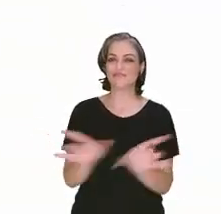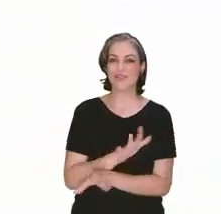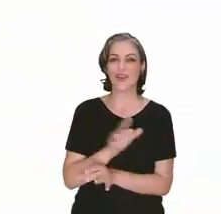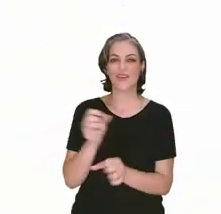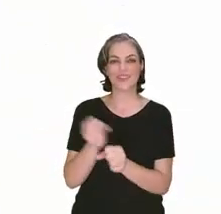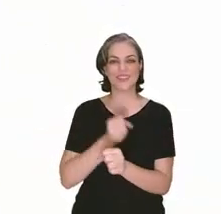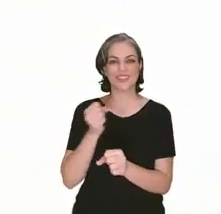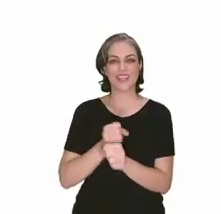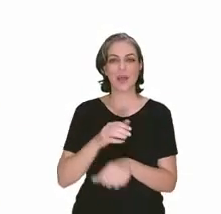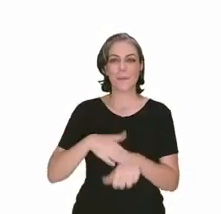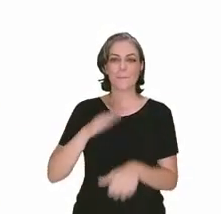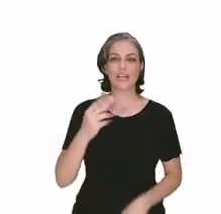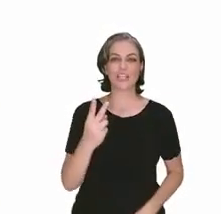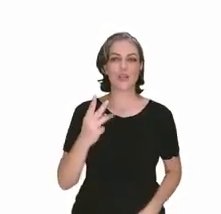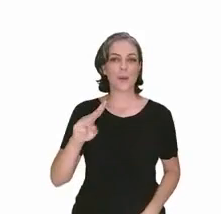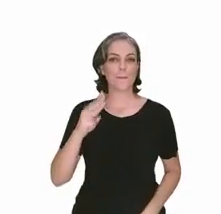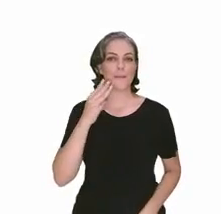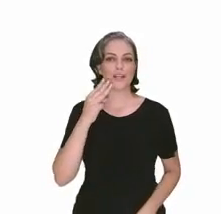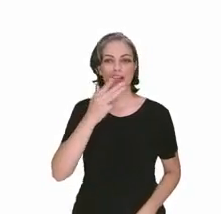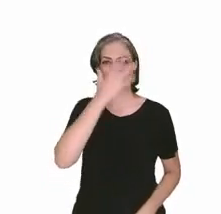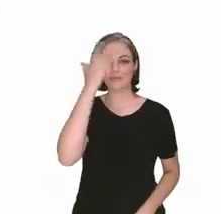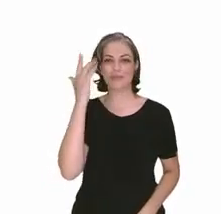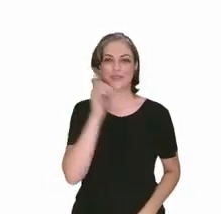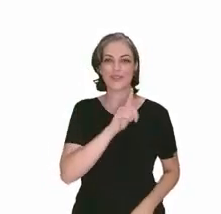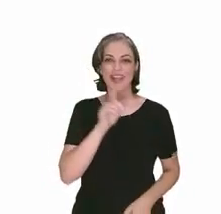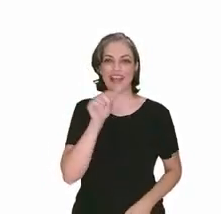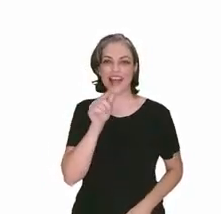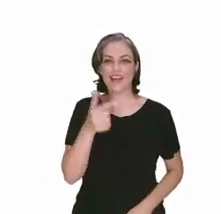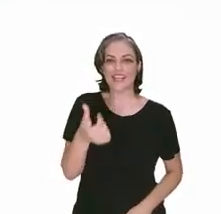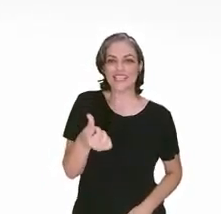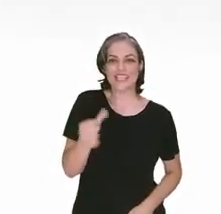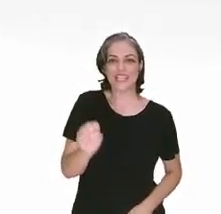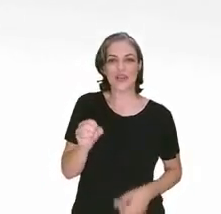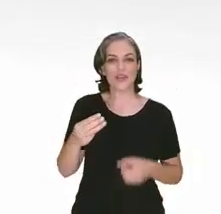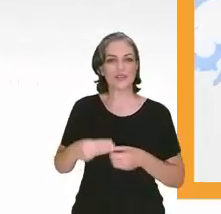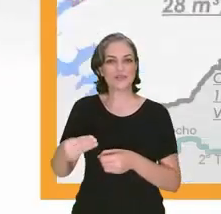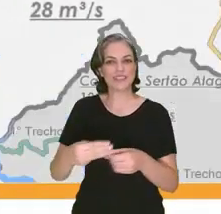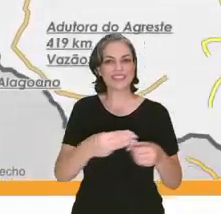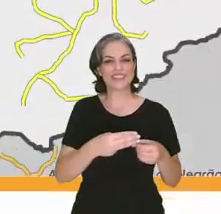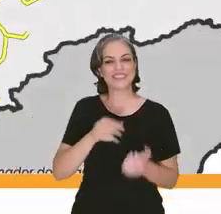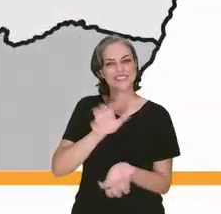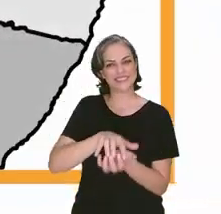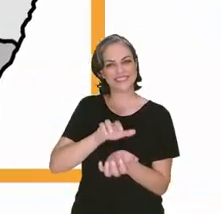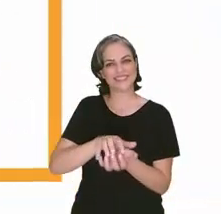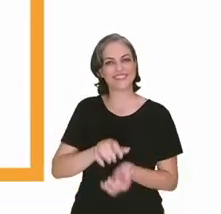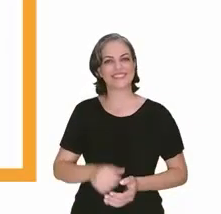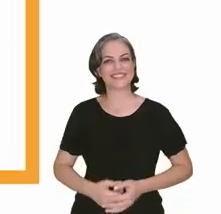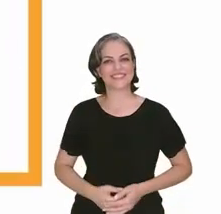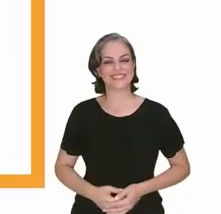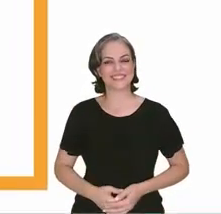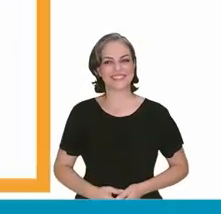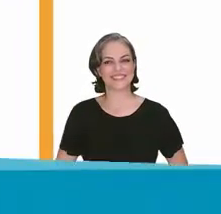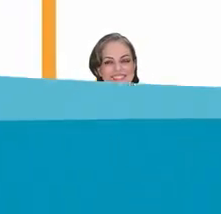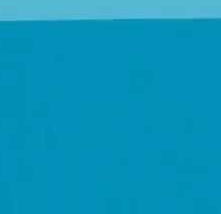a obra que levará água para mais de 2 milhões de pessoas de 68 municípios pernambucanos